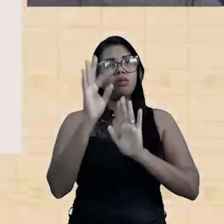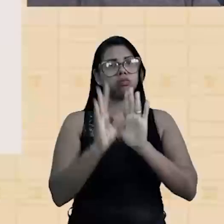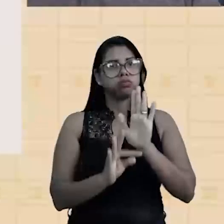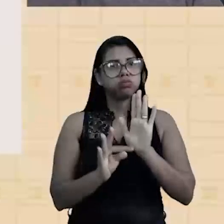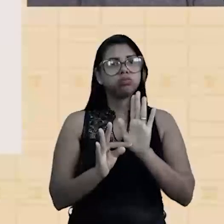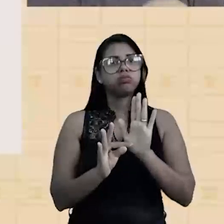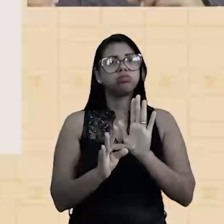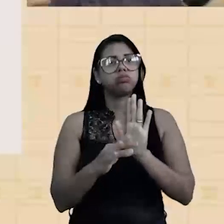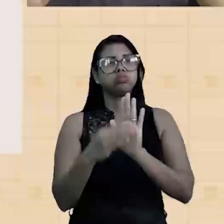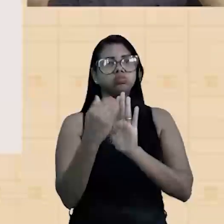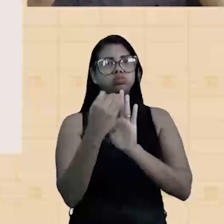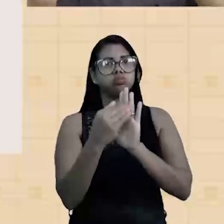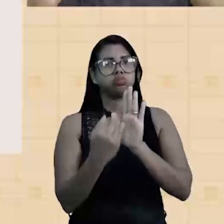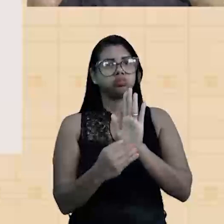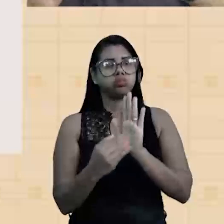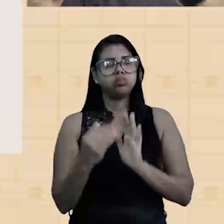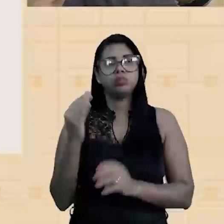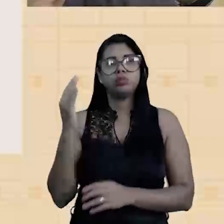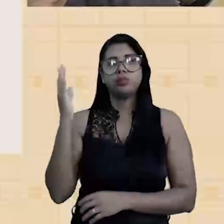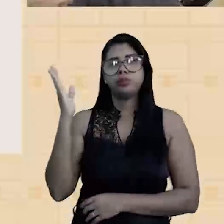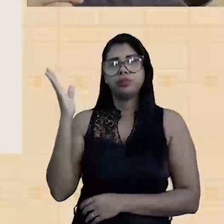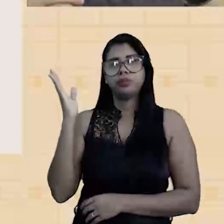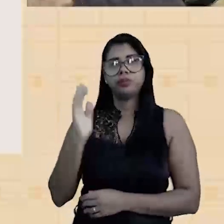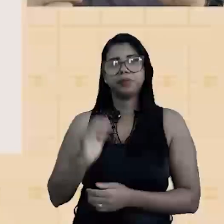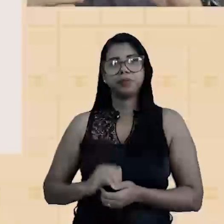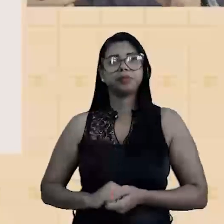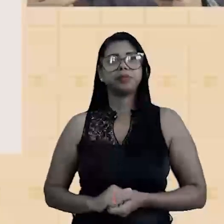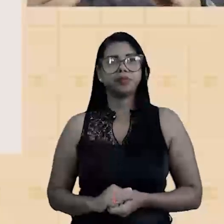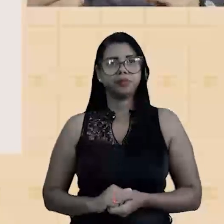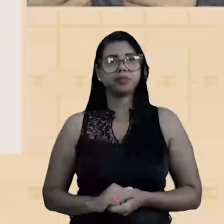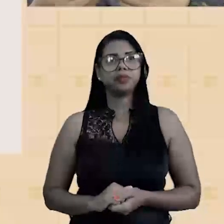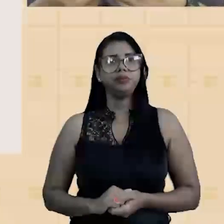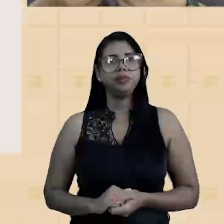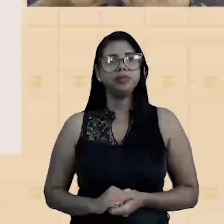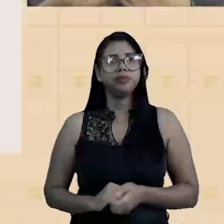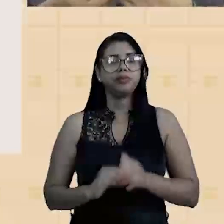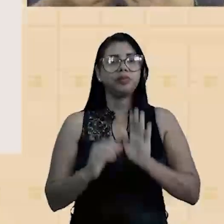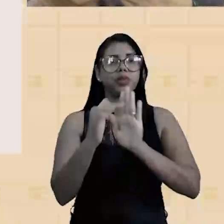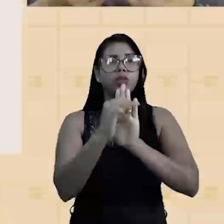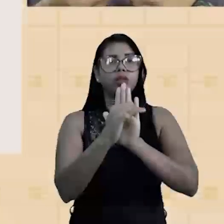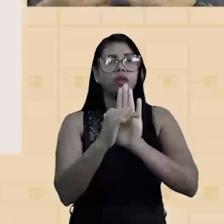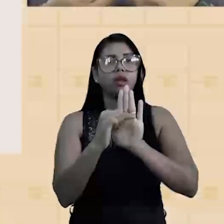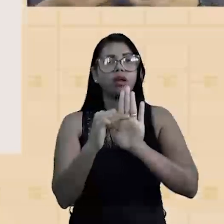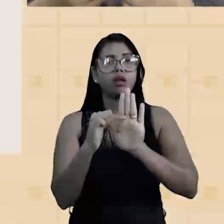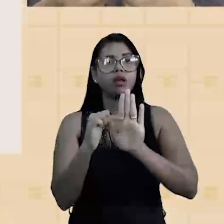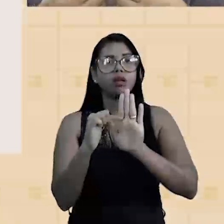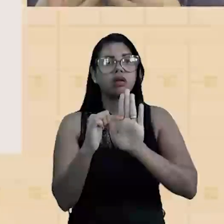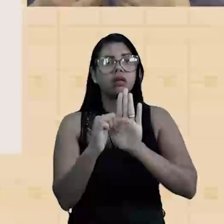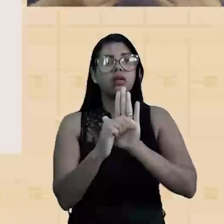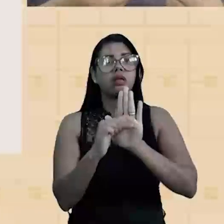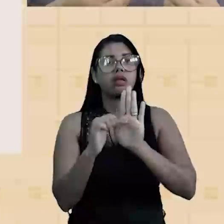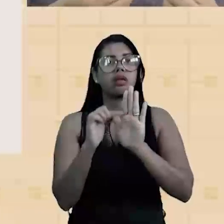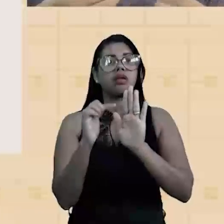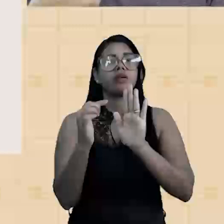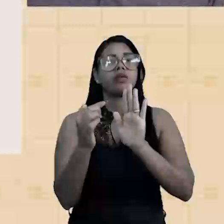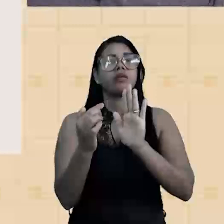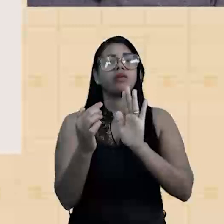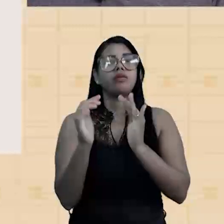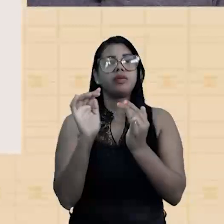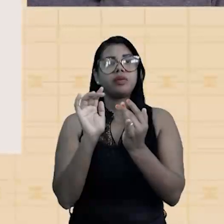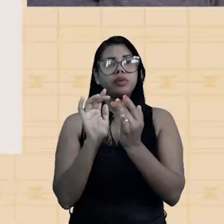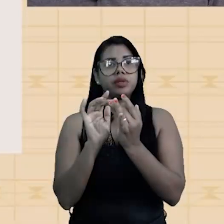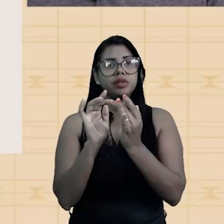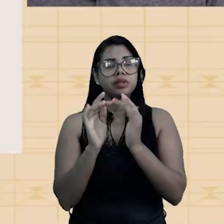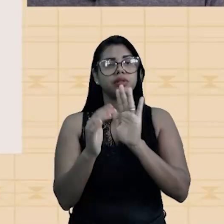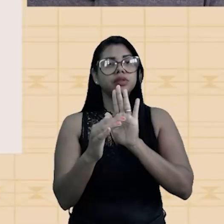esses marcadores. Nós chamamos, né, de marcadores textuais. Eles vão marcar, eles vão conectar a parte